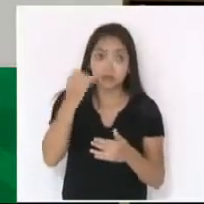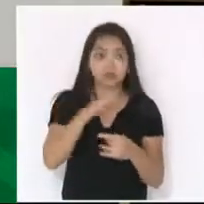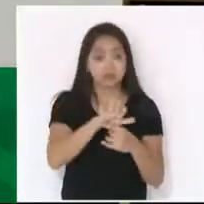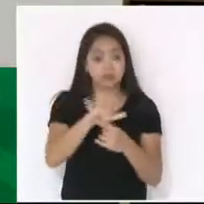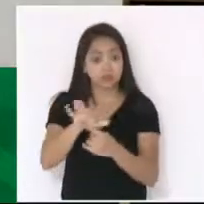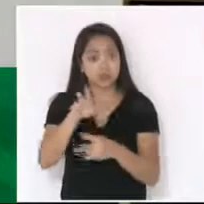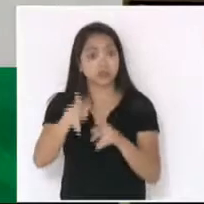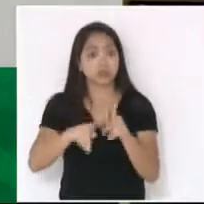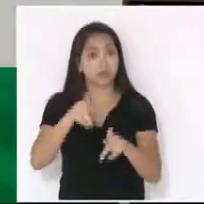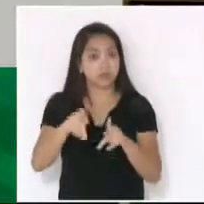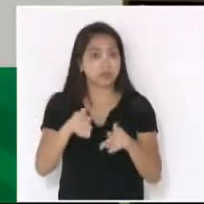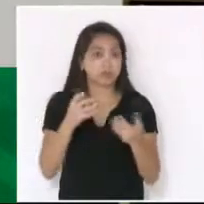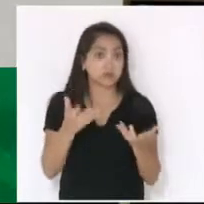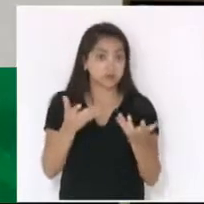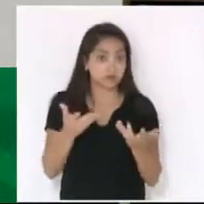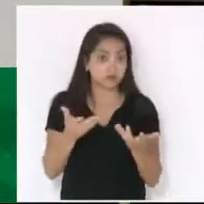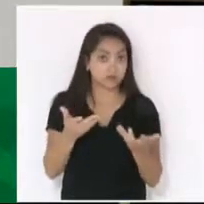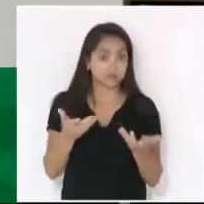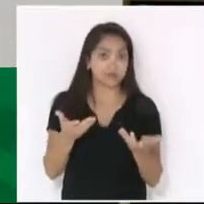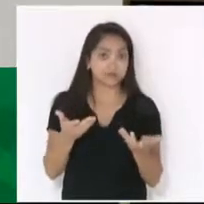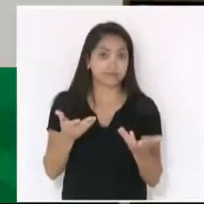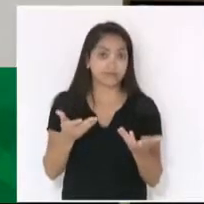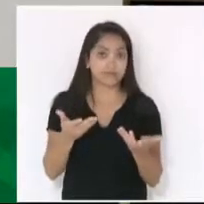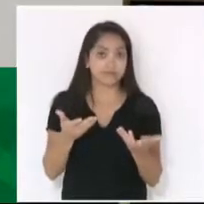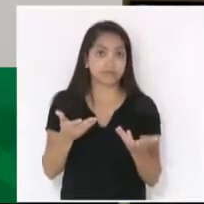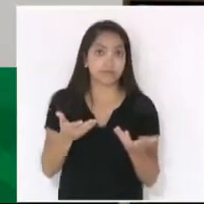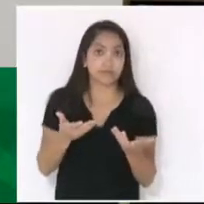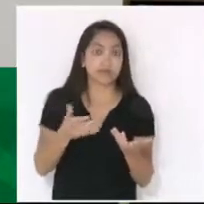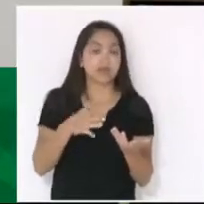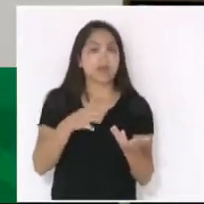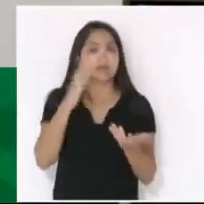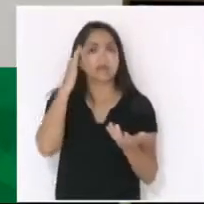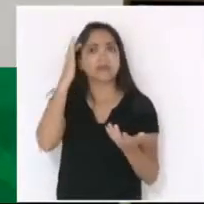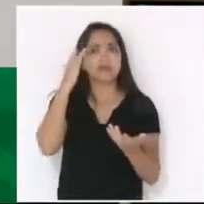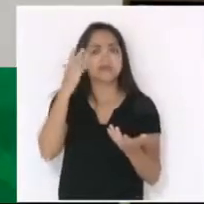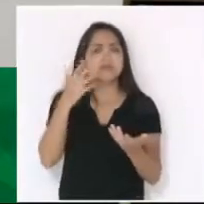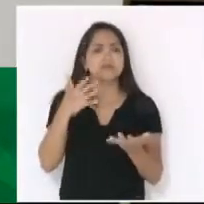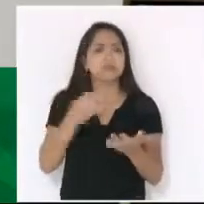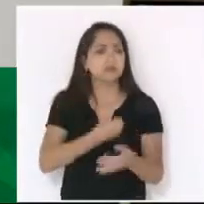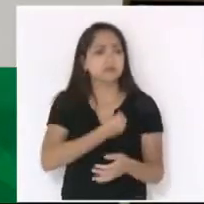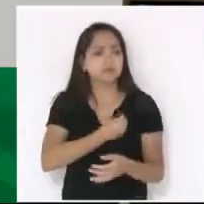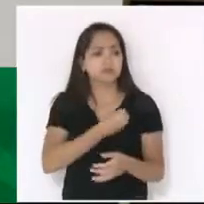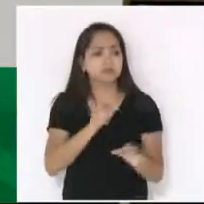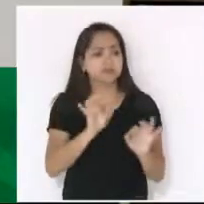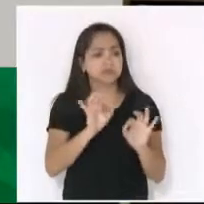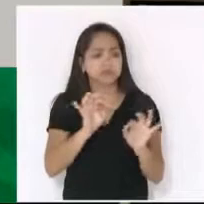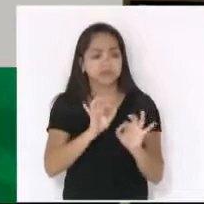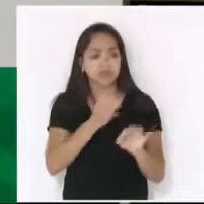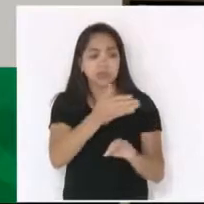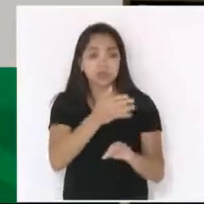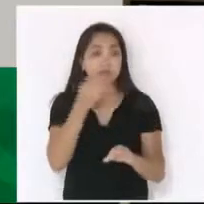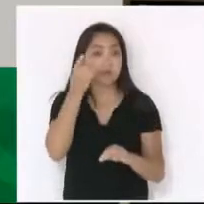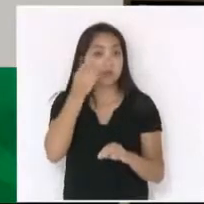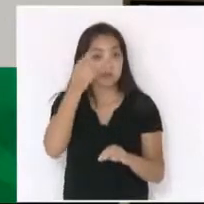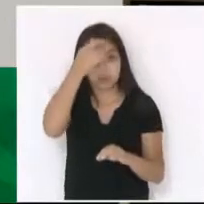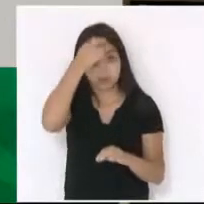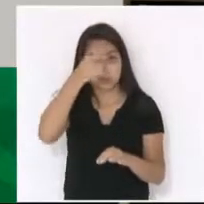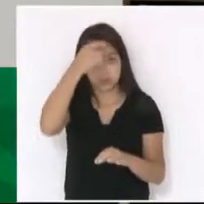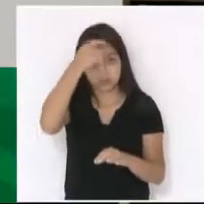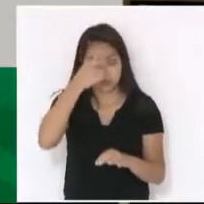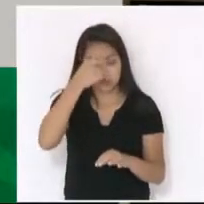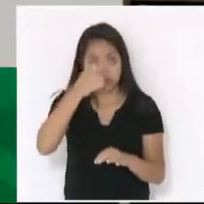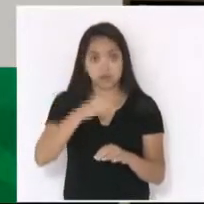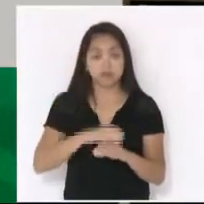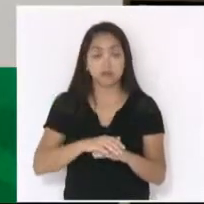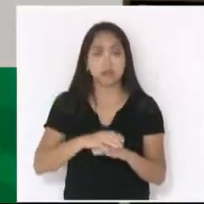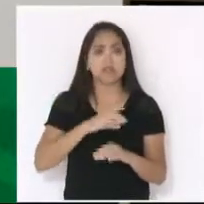população e é isso que nós queremos mas aí imagina se eu não estou ali se o deputado Maurício é um bolo de